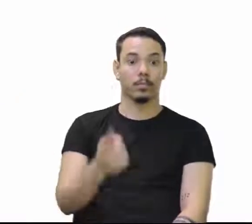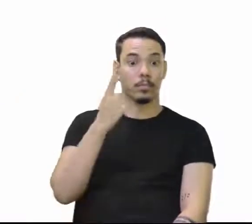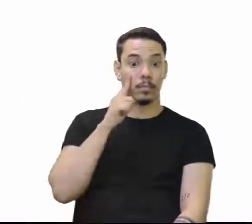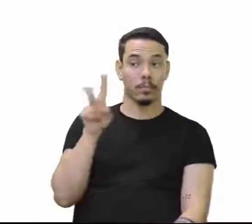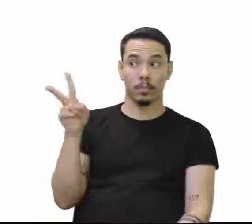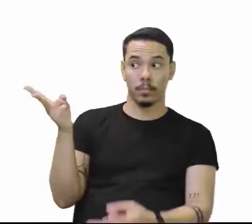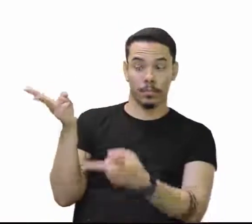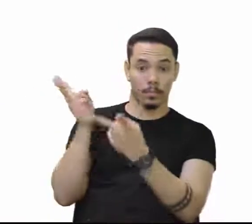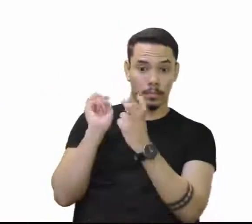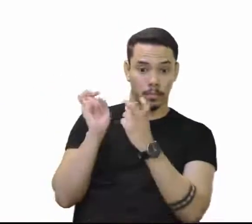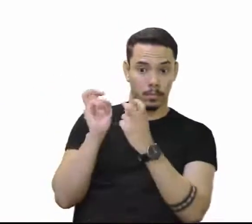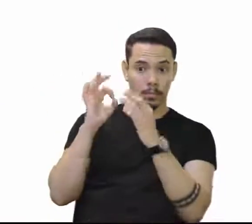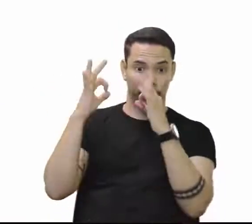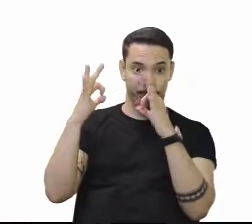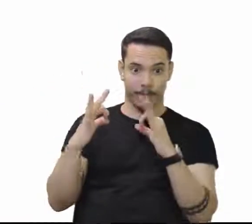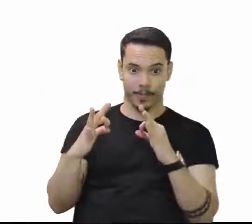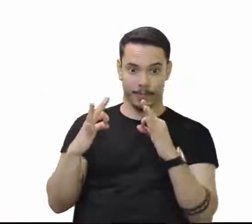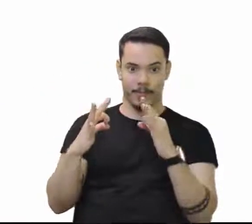Direito.